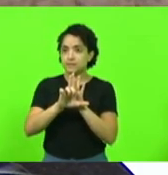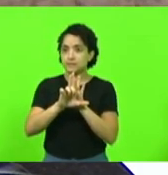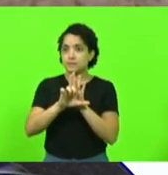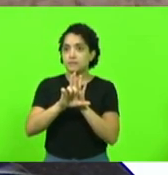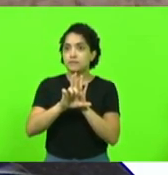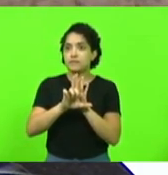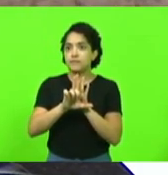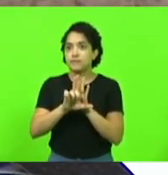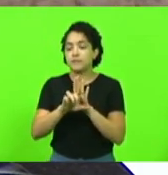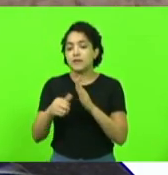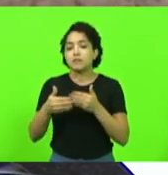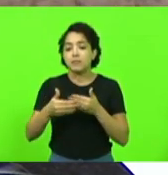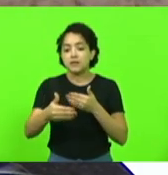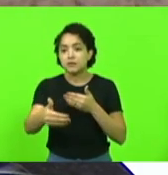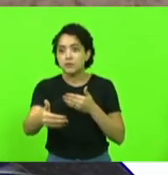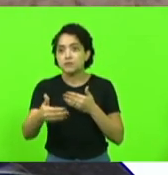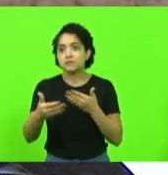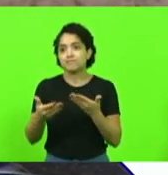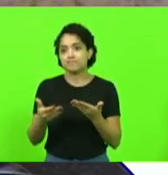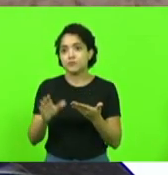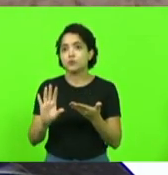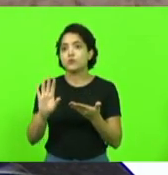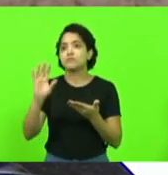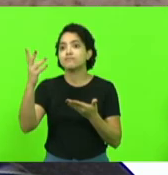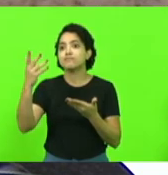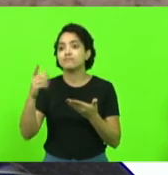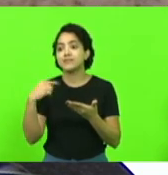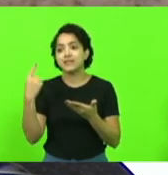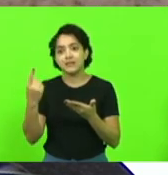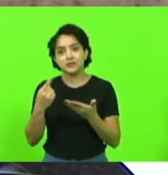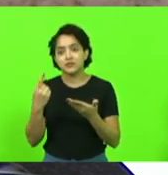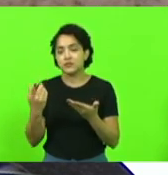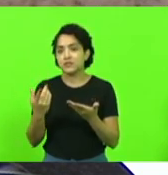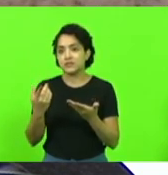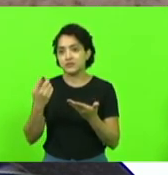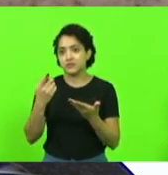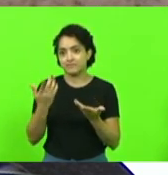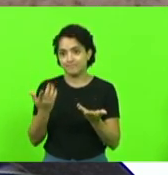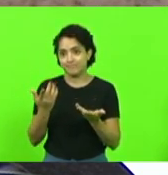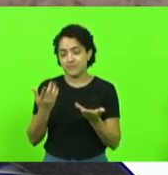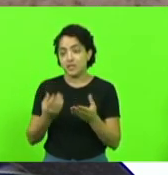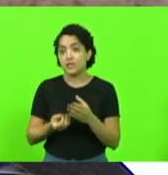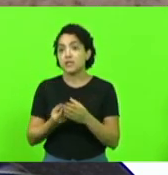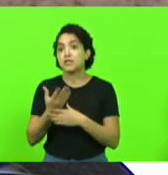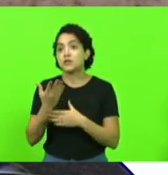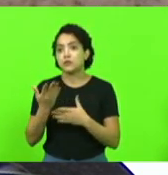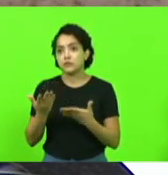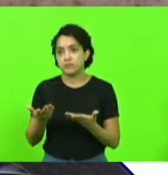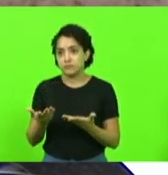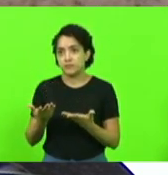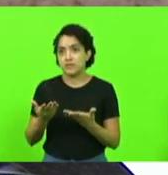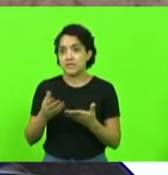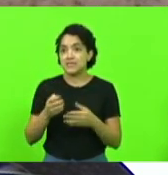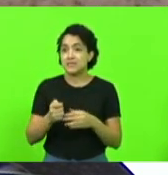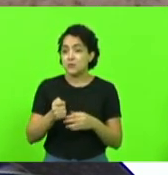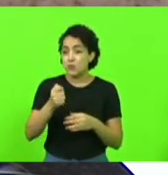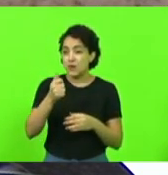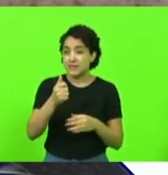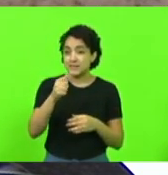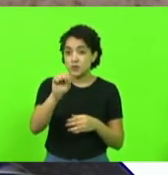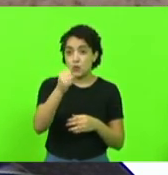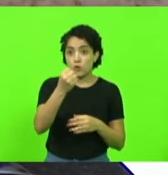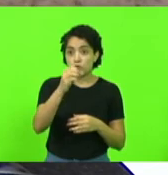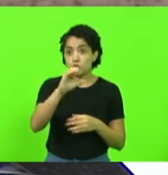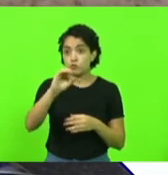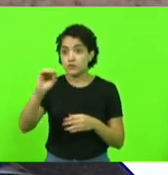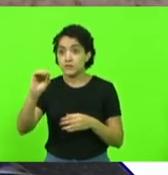para a consequência da situação que nós mesmos criamos. São quase 800 normas por dia